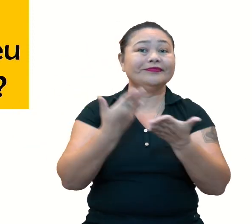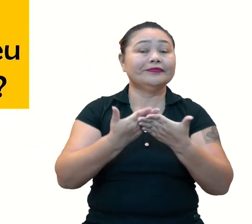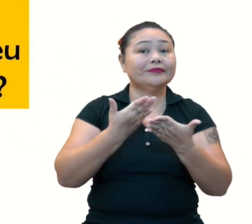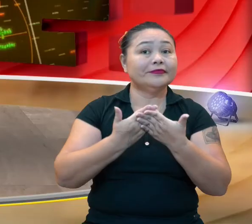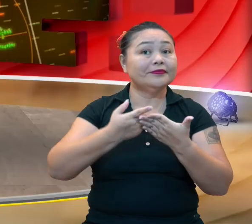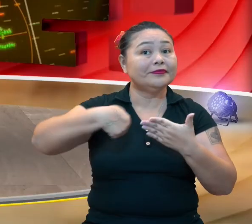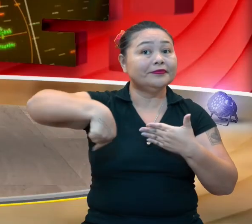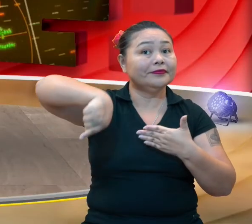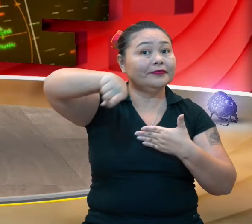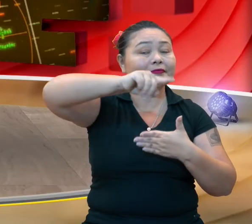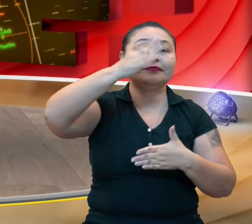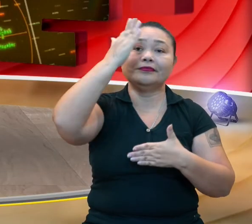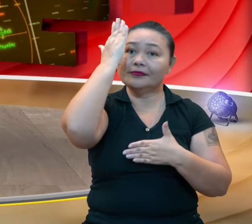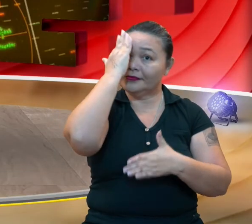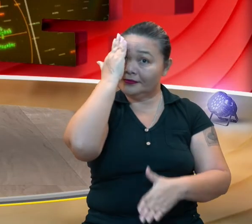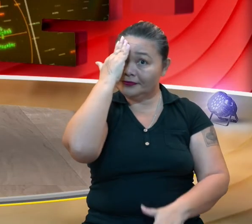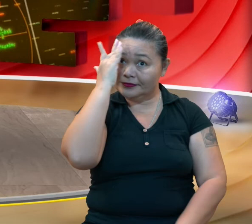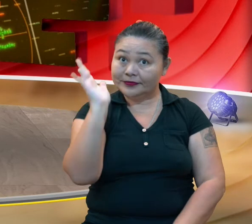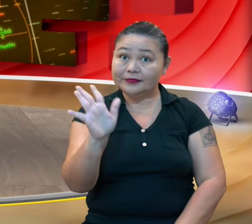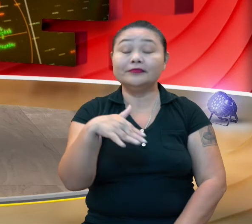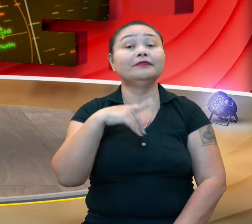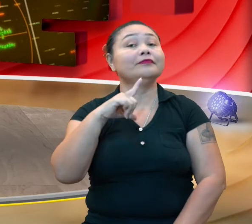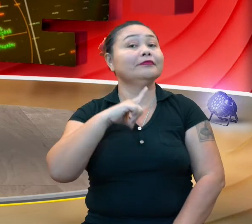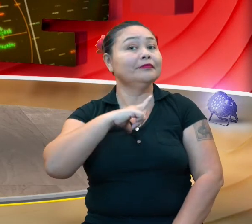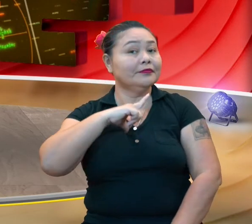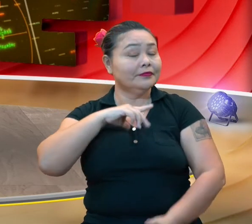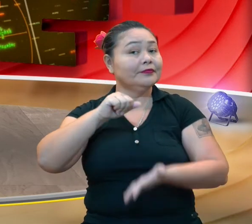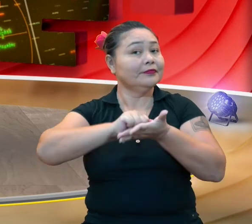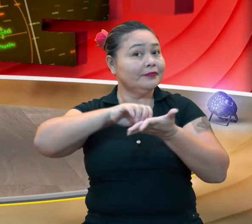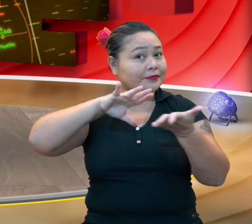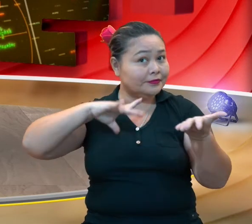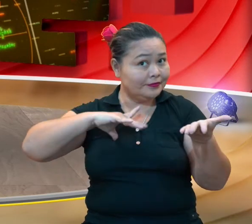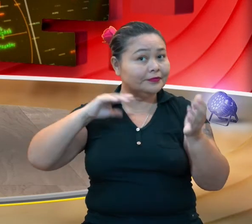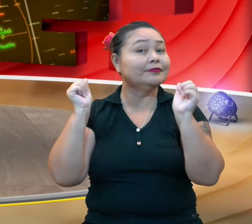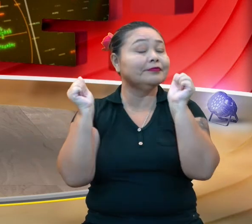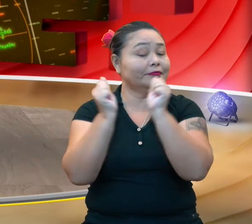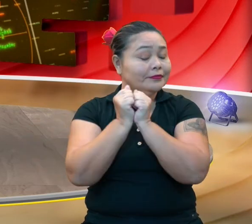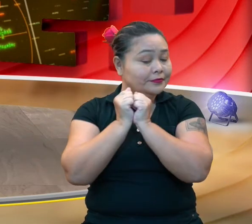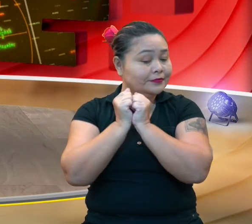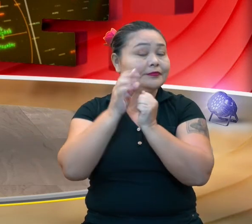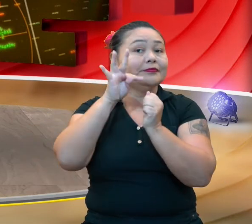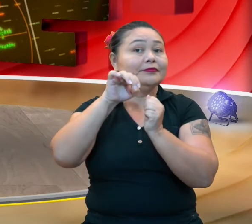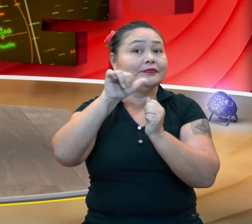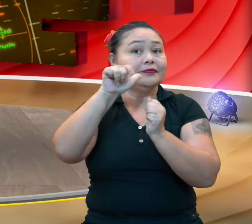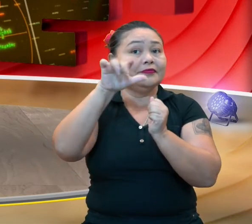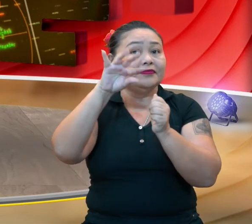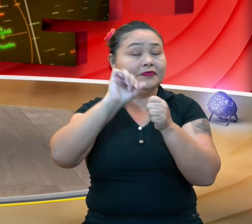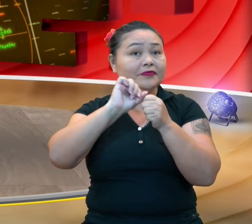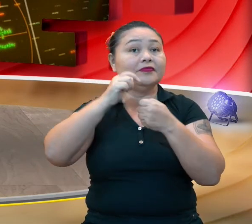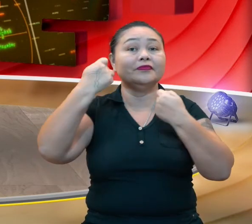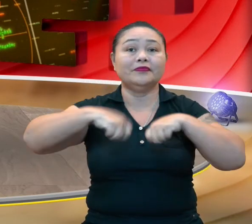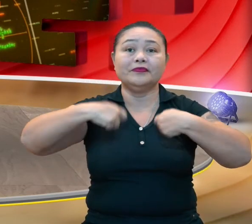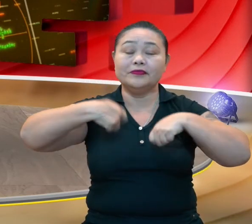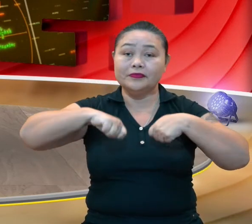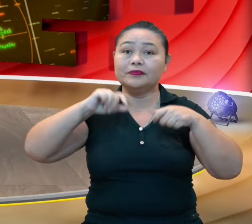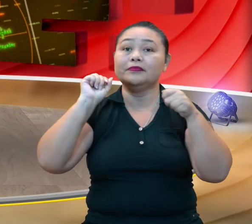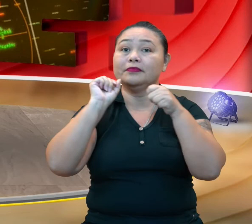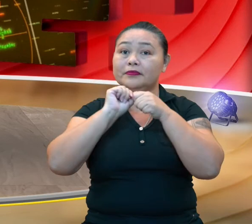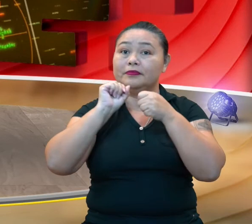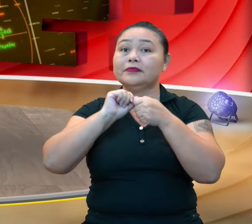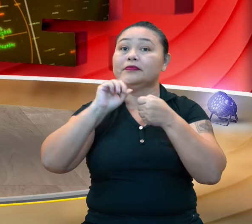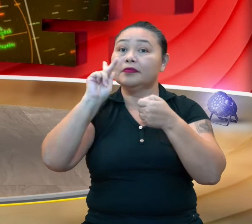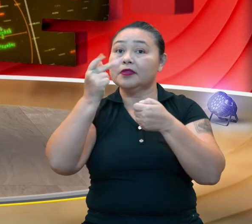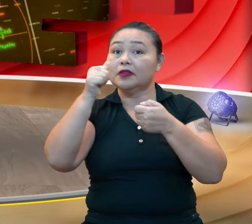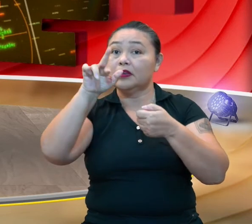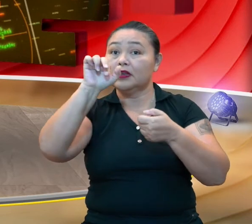você sabe que... junto com as atividades de sala, teodolito aí, você precisa resolver a nossa charada. Eu